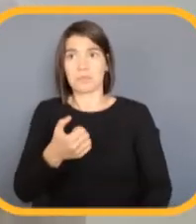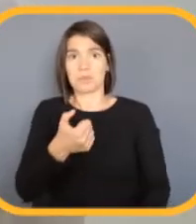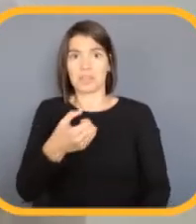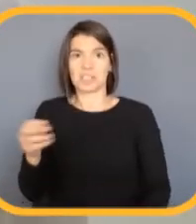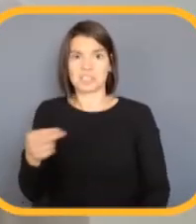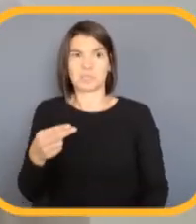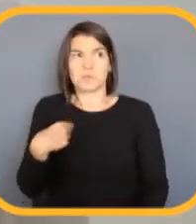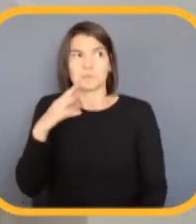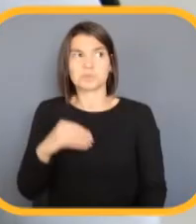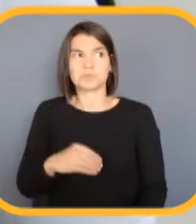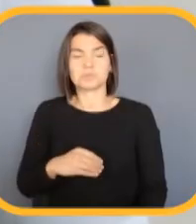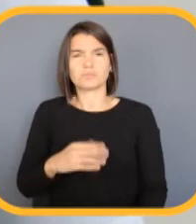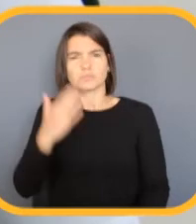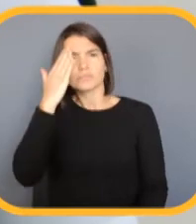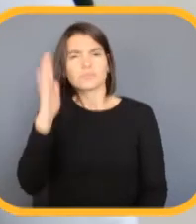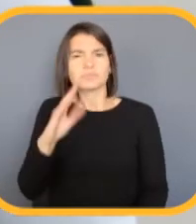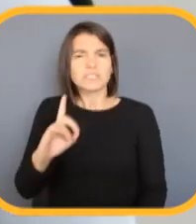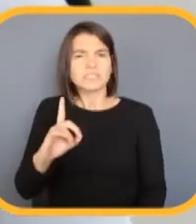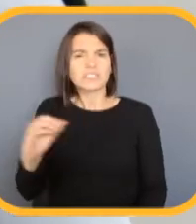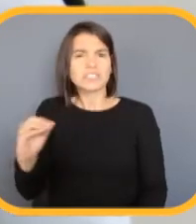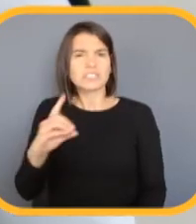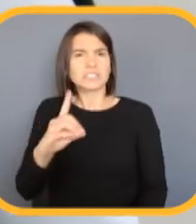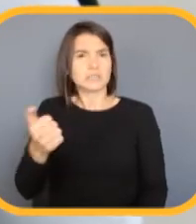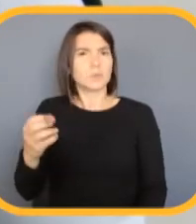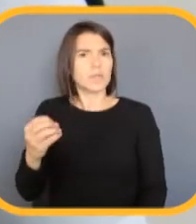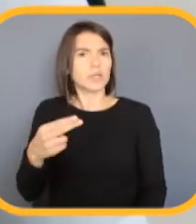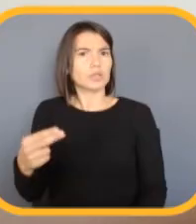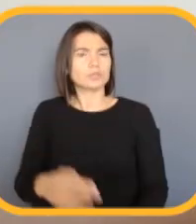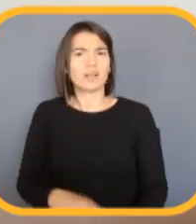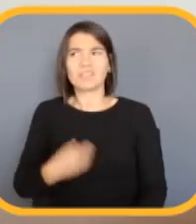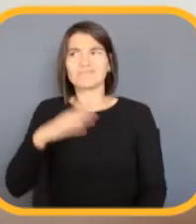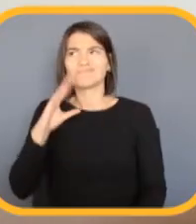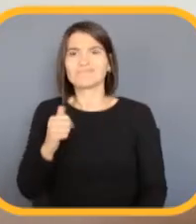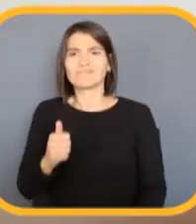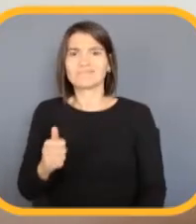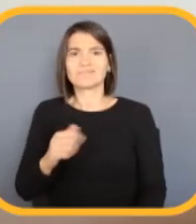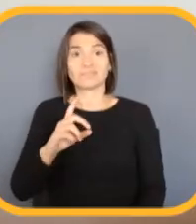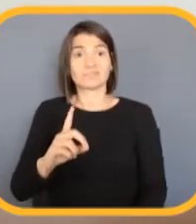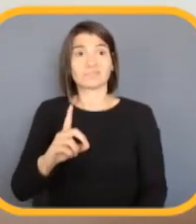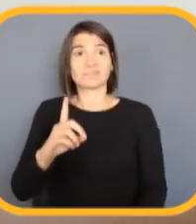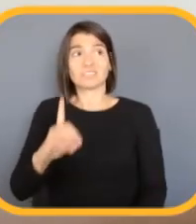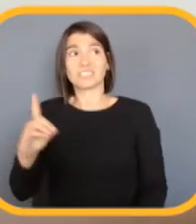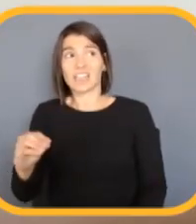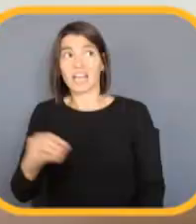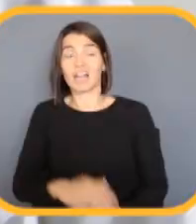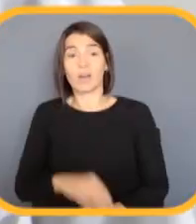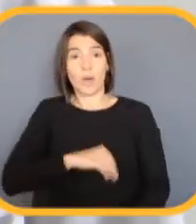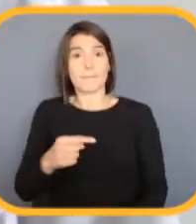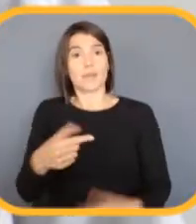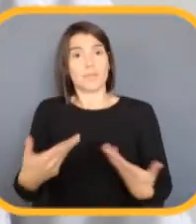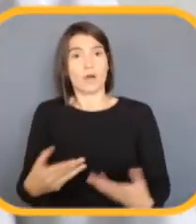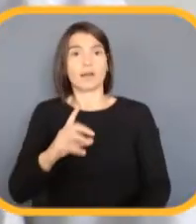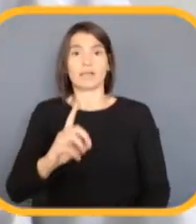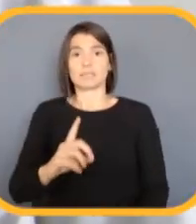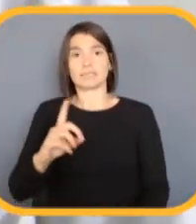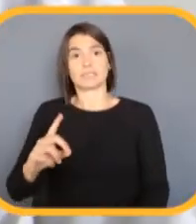500 euros, não sei. Penso que seja à volta dos 600, 650 euros. Não sei ao certo. 660? O salário mínimo